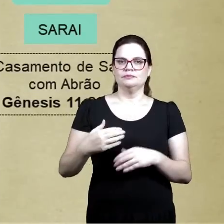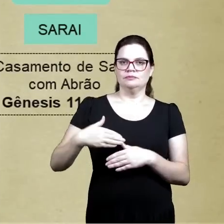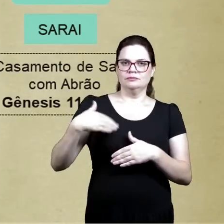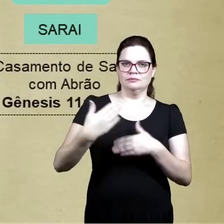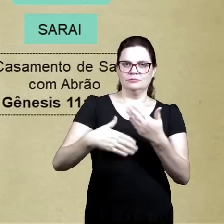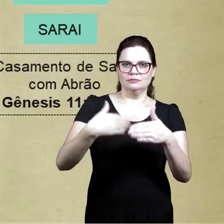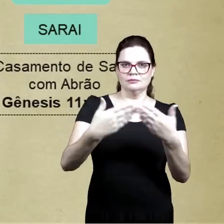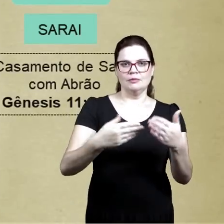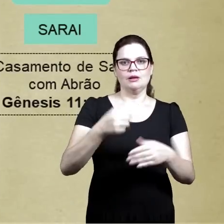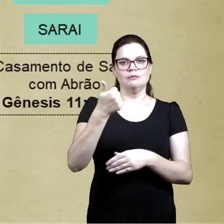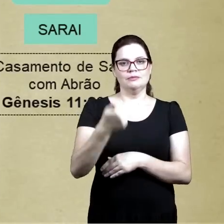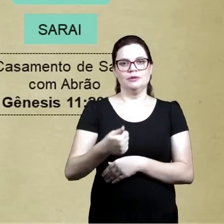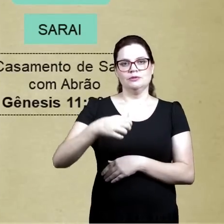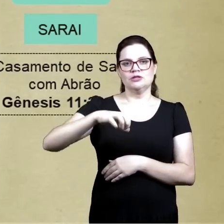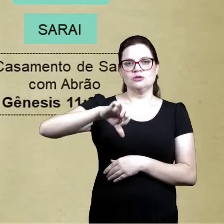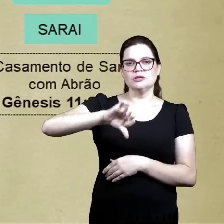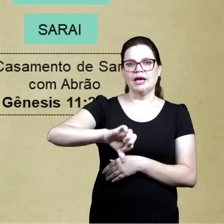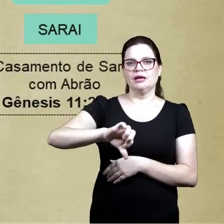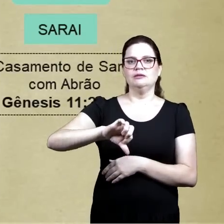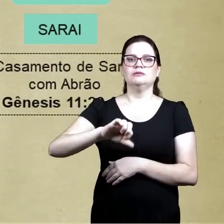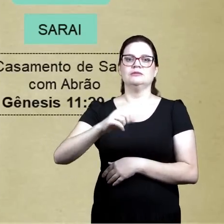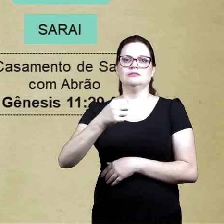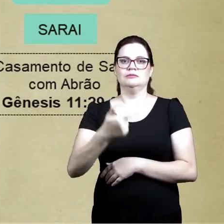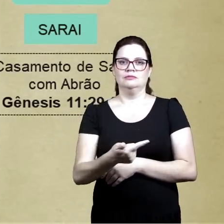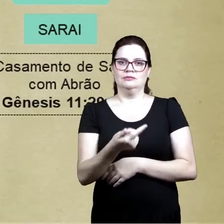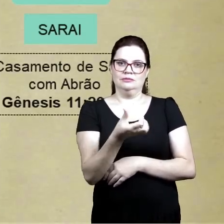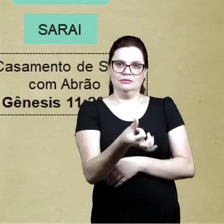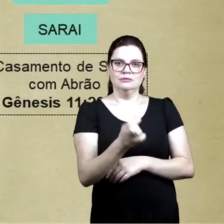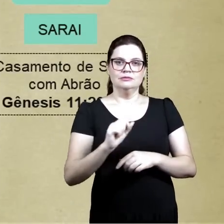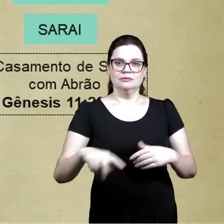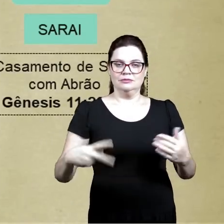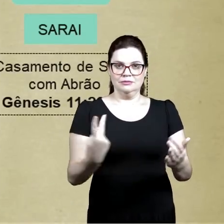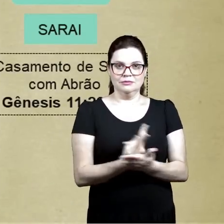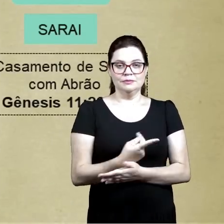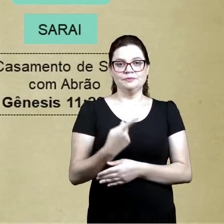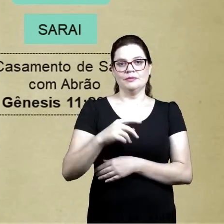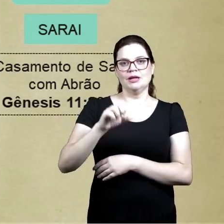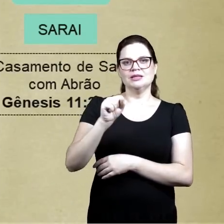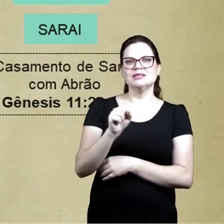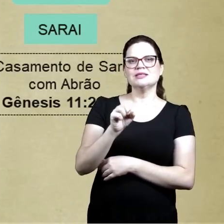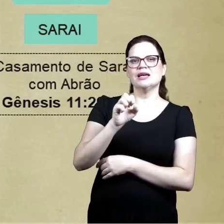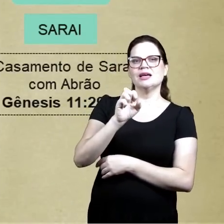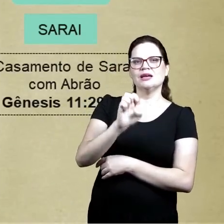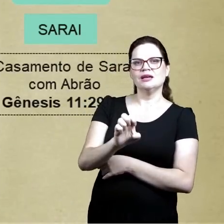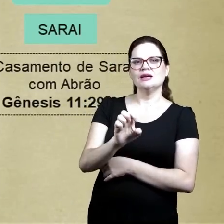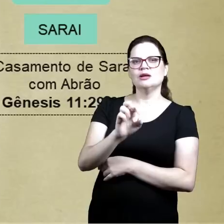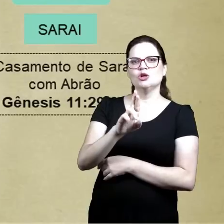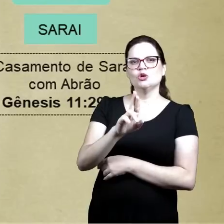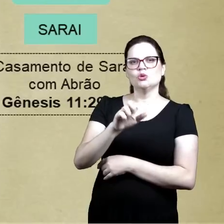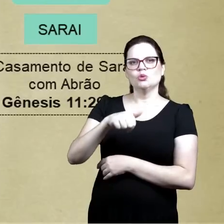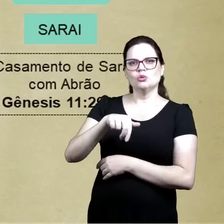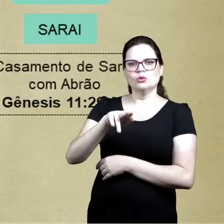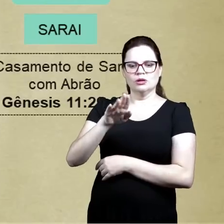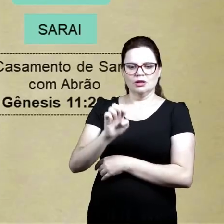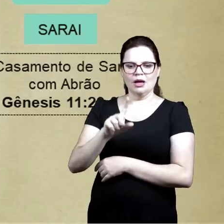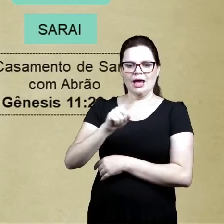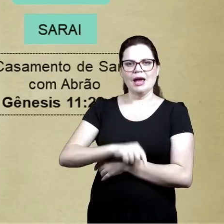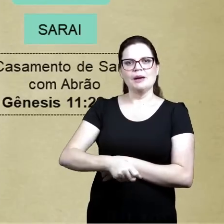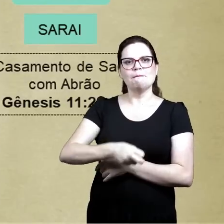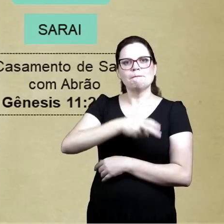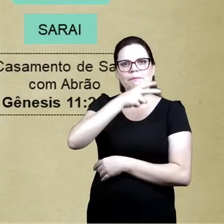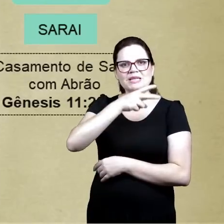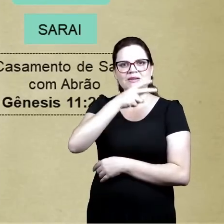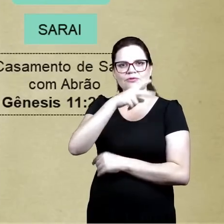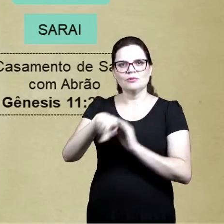em 1926, esse Serug era bisavô de Abrão, né?